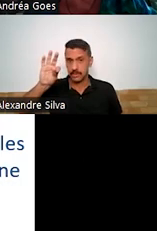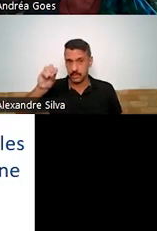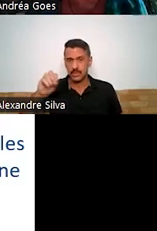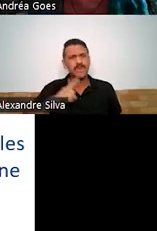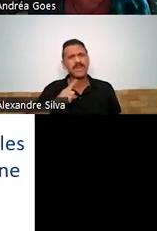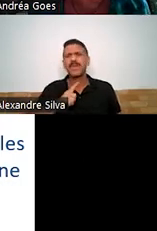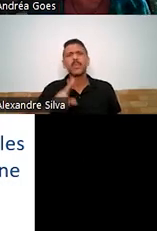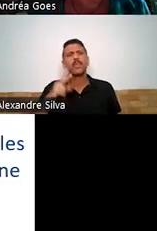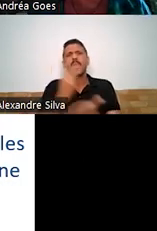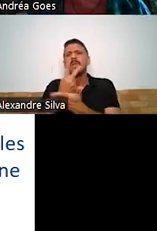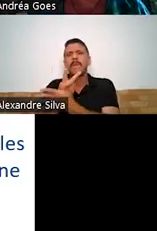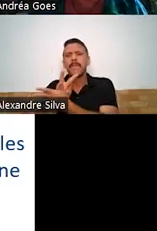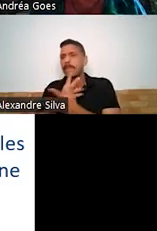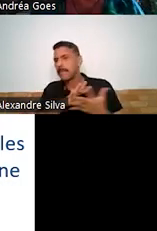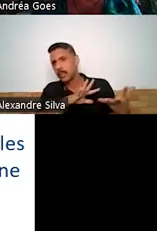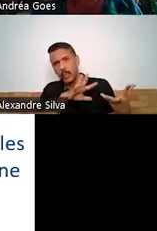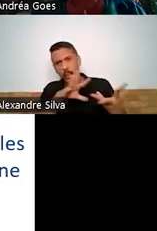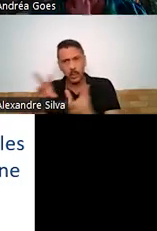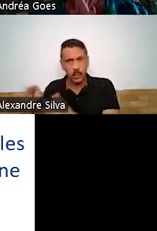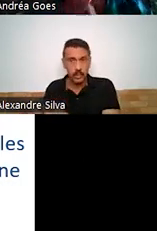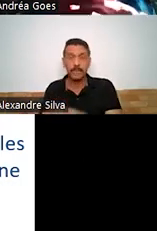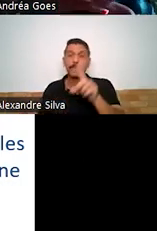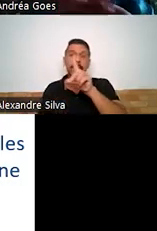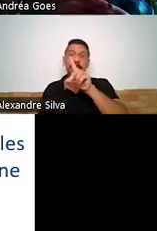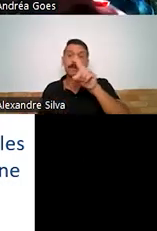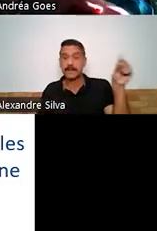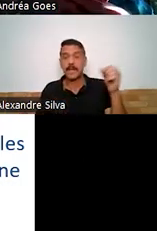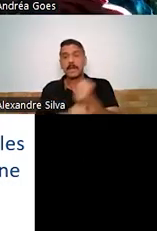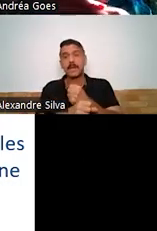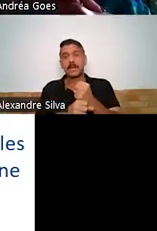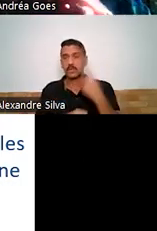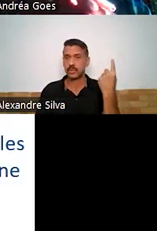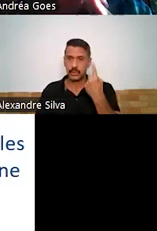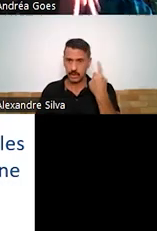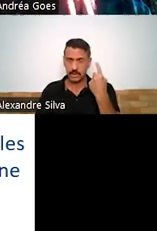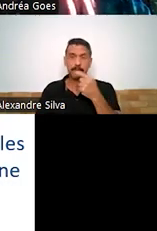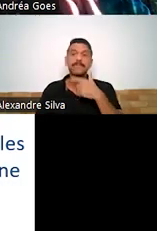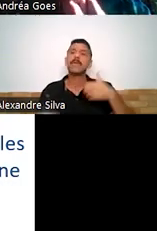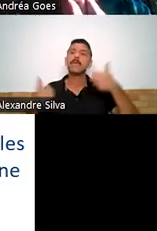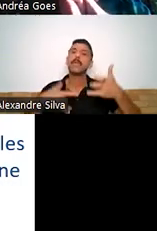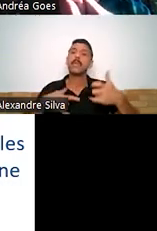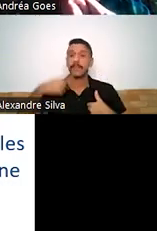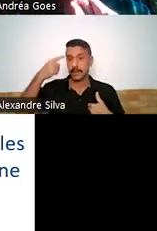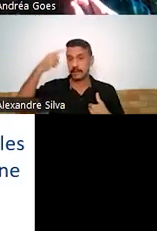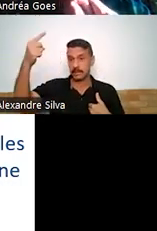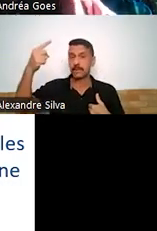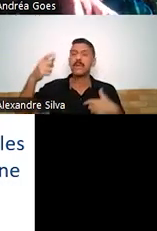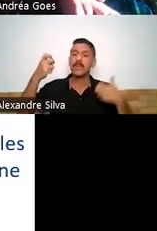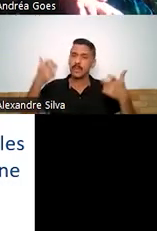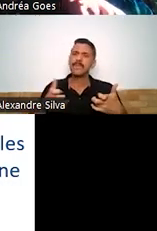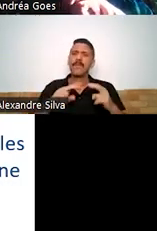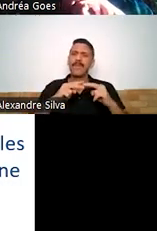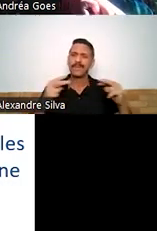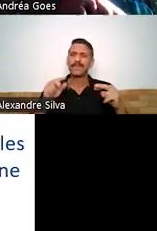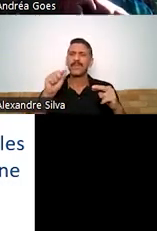Tudo acontece, como eu digo, em 100 anos de solidão. E aí, a ideia que a gente teve para essa obra foi, que a gente publicou na Genética na